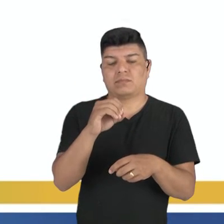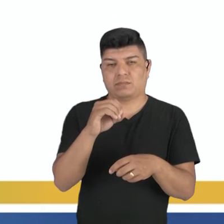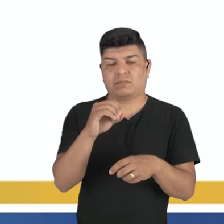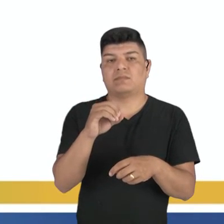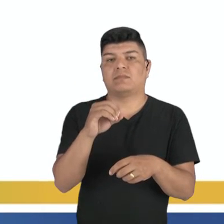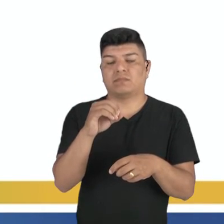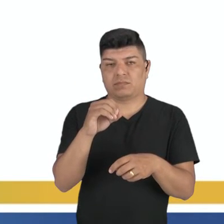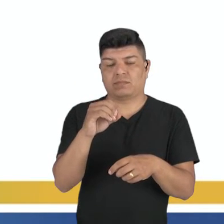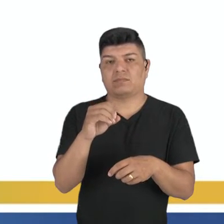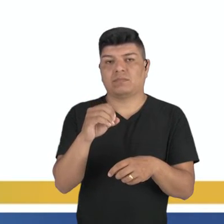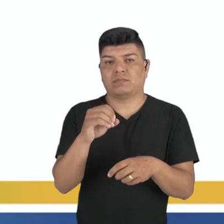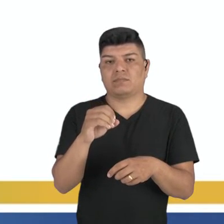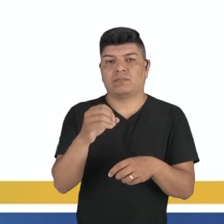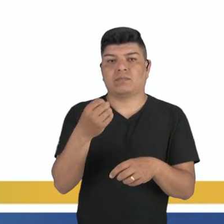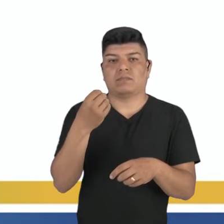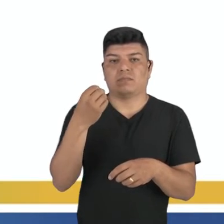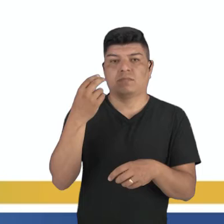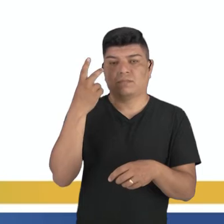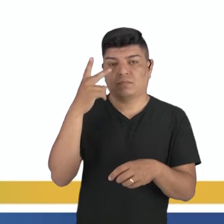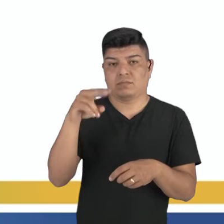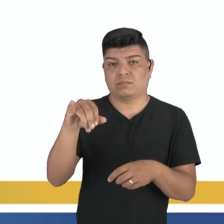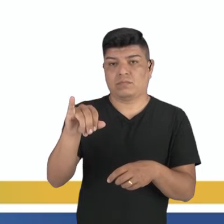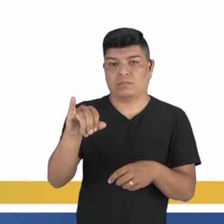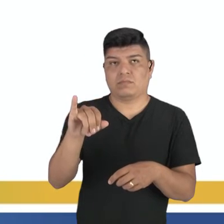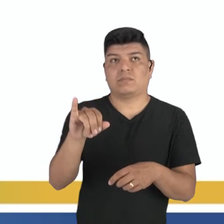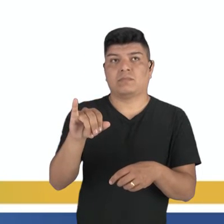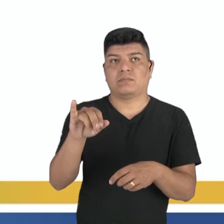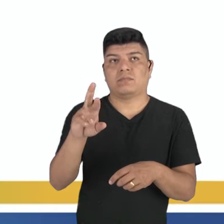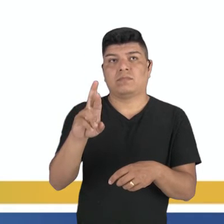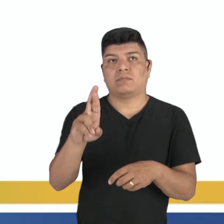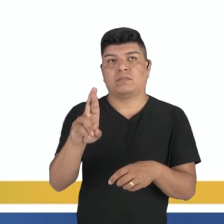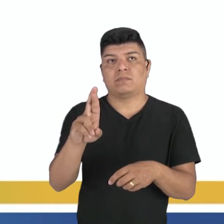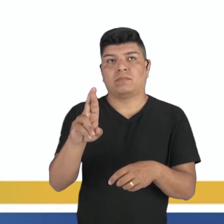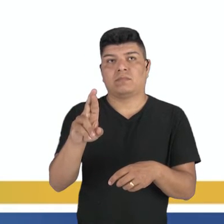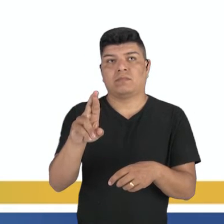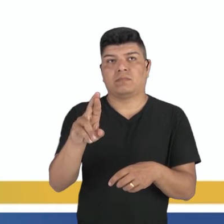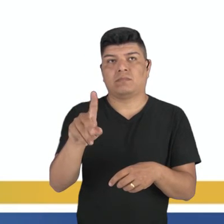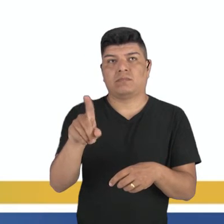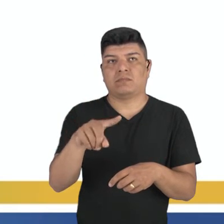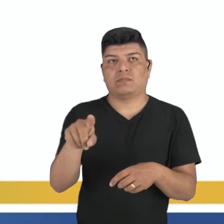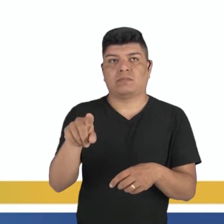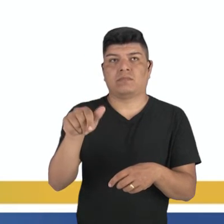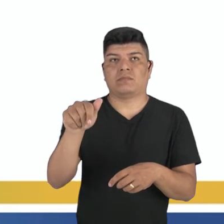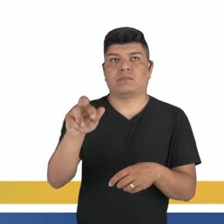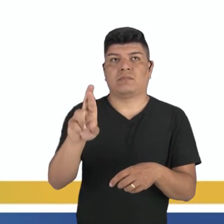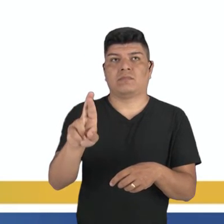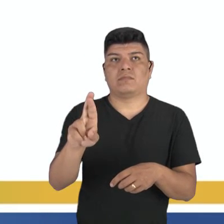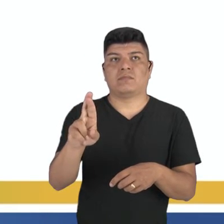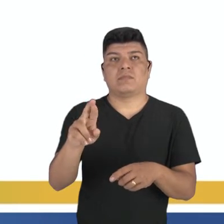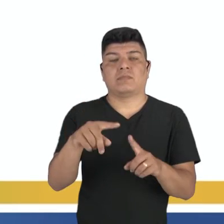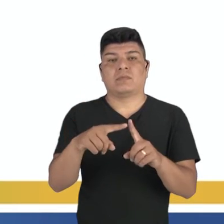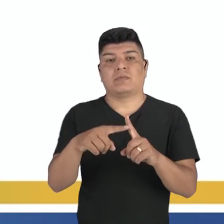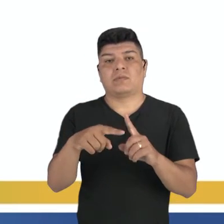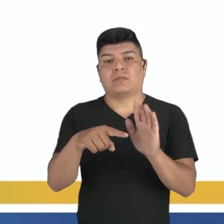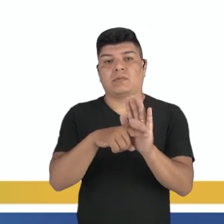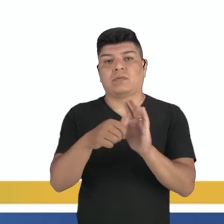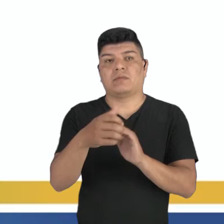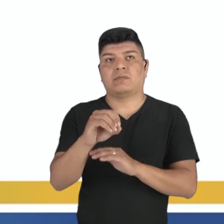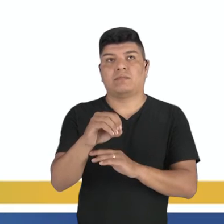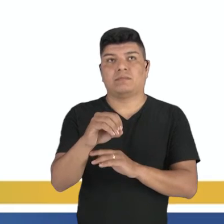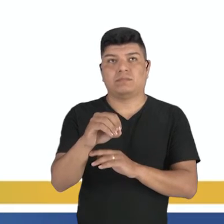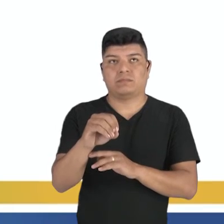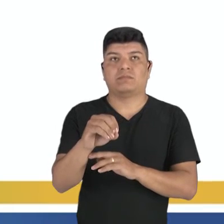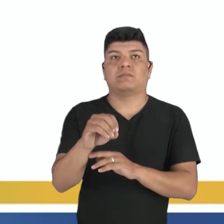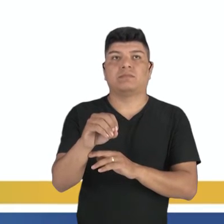né? Esse número é um número natural, é um inteiro, é um racional e também é um número real. Já o número menos 10 é um número